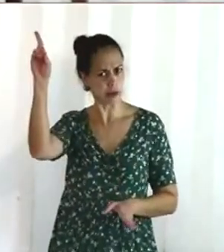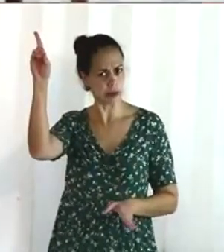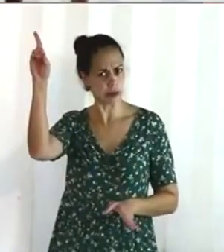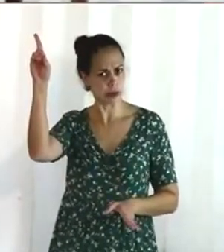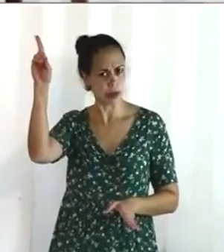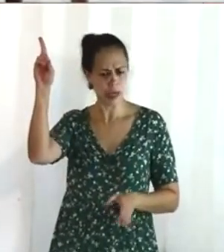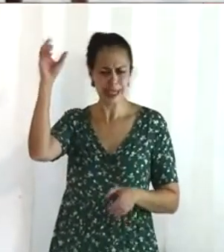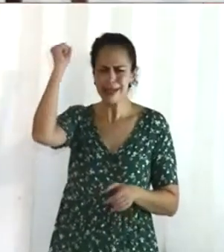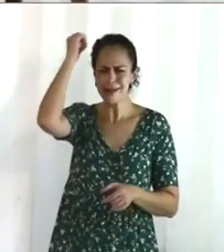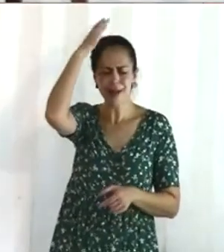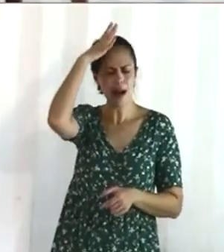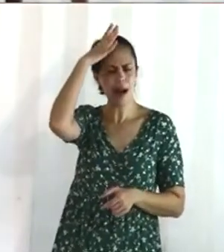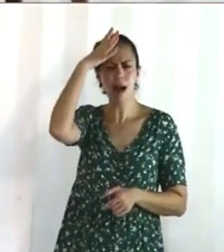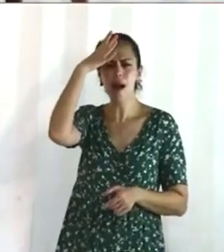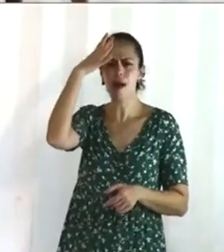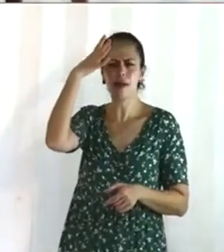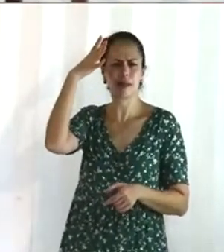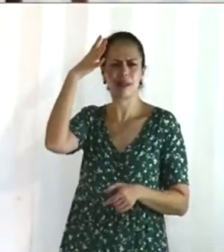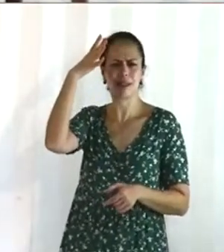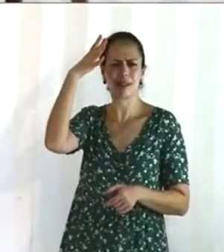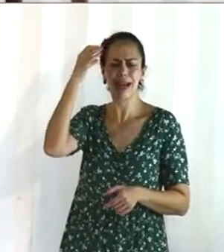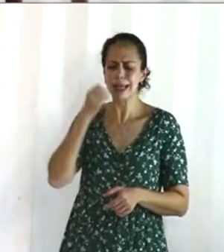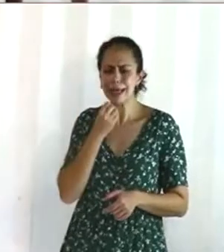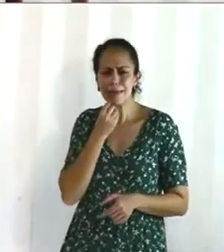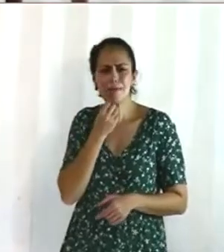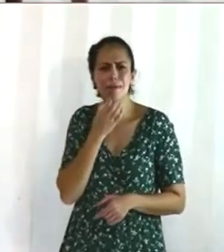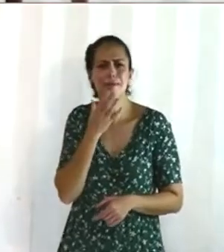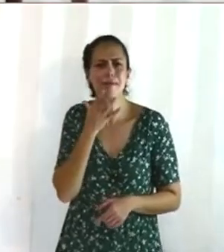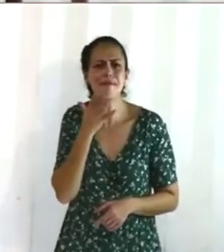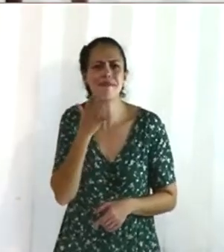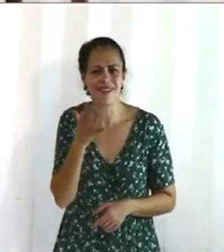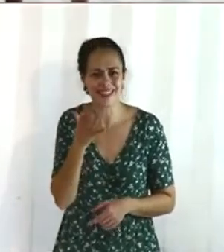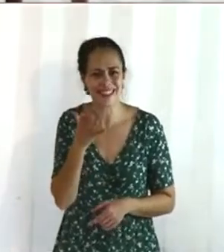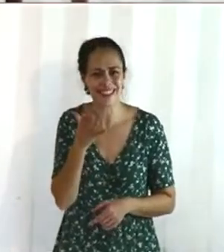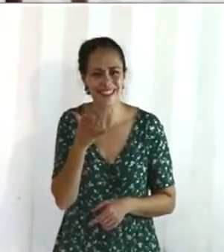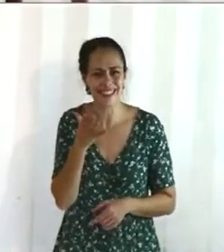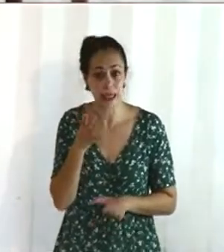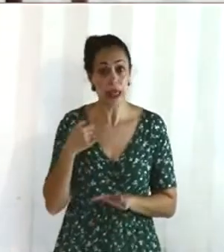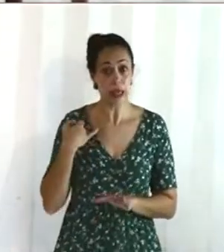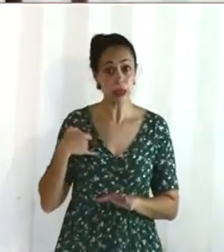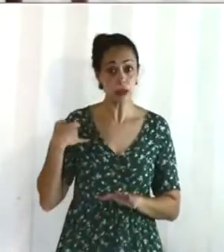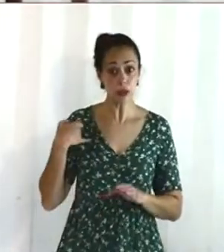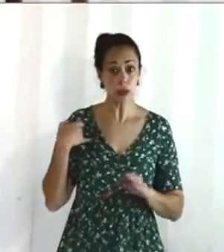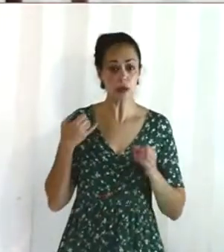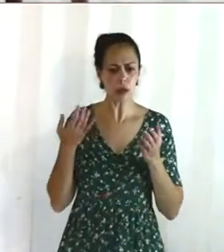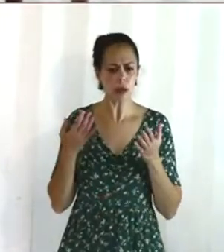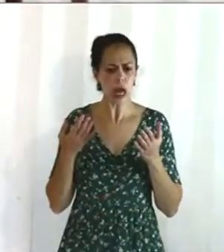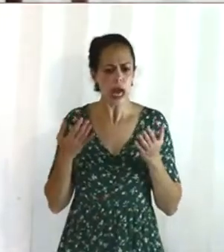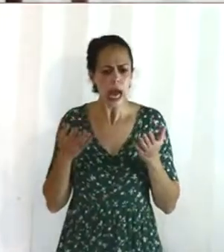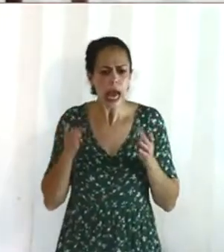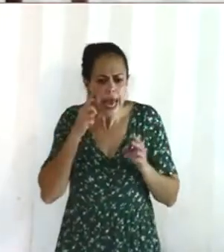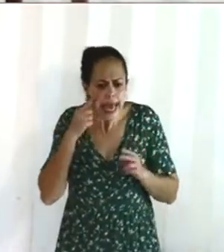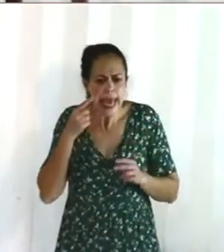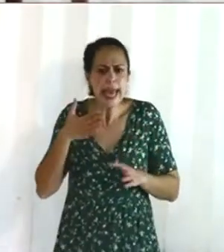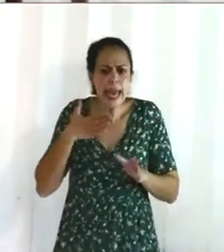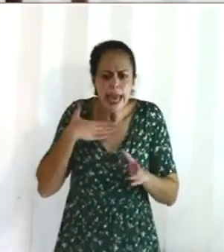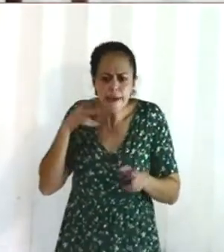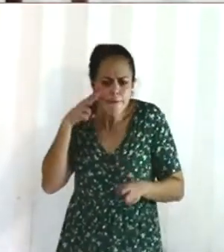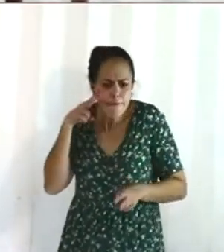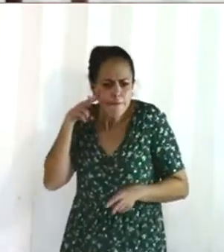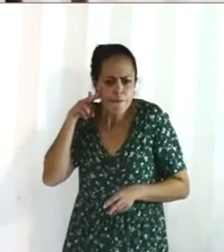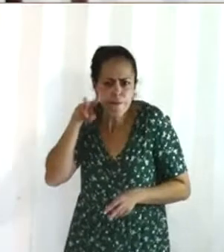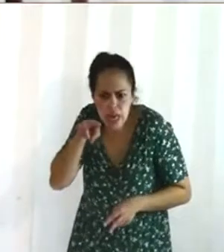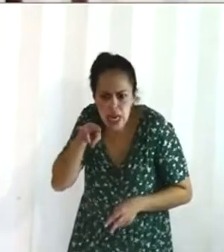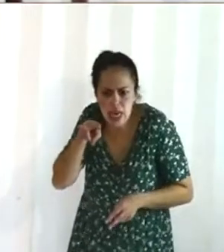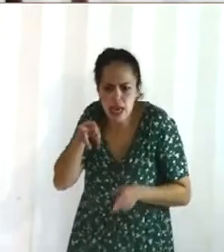bondade. E ele diz que ele é testemunha ocular desse verbo vivo. Mas